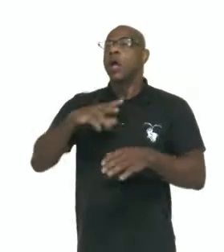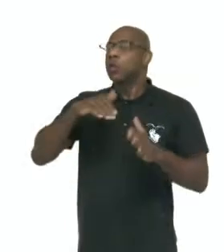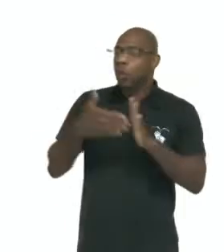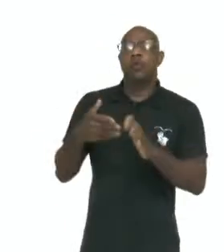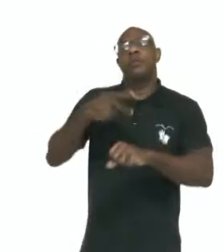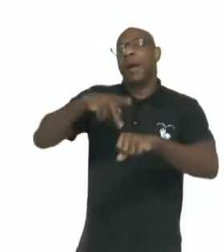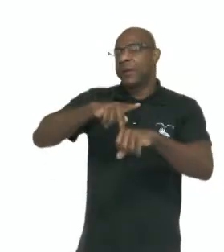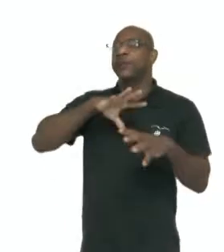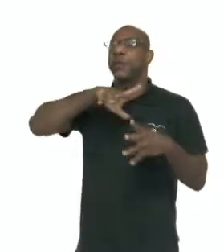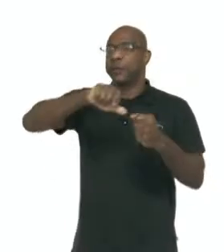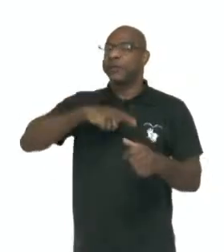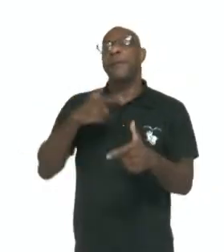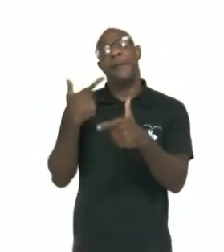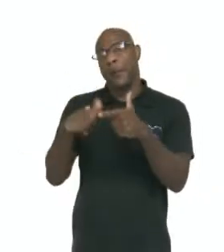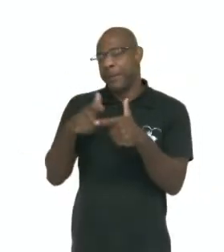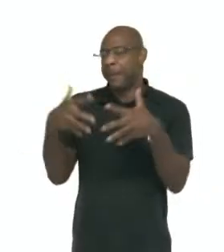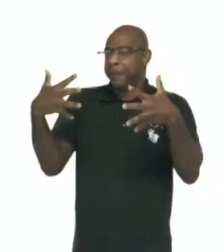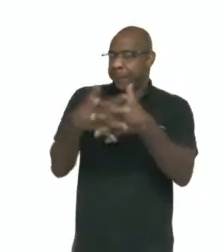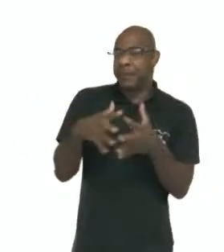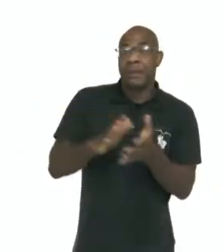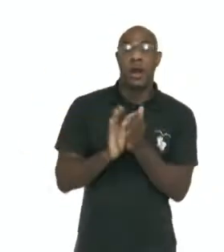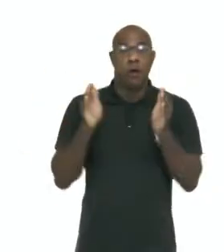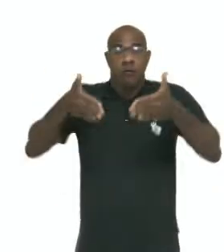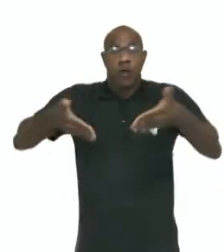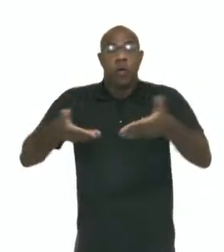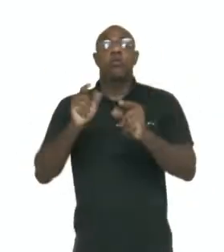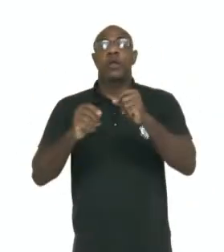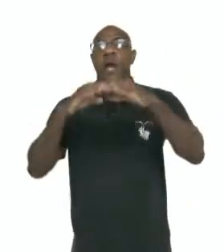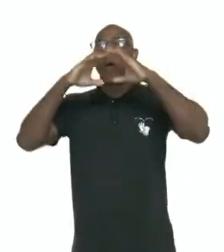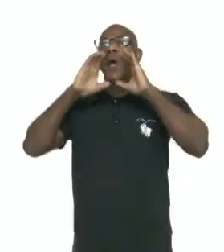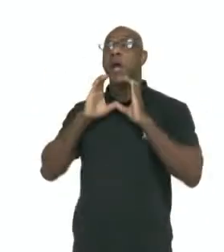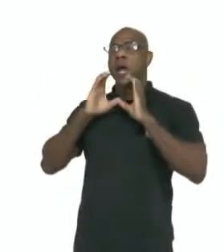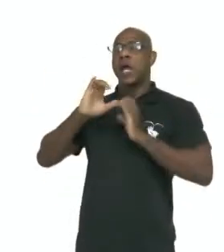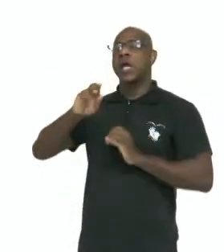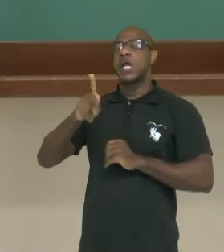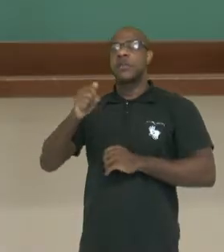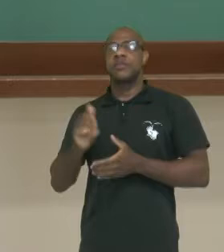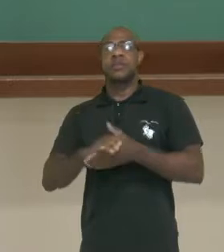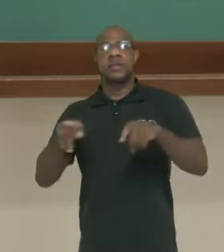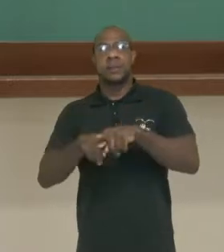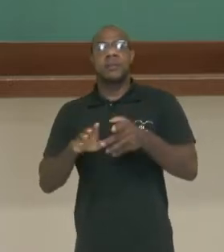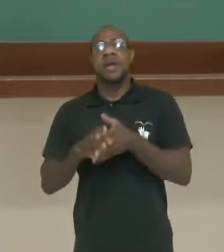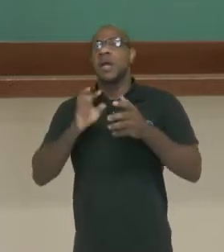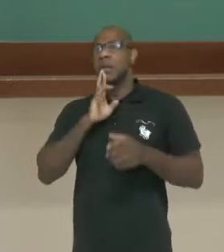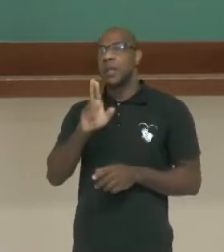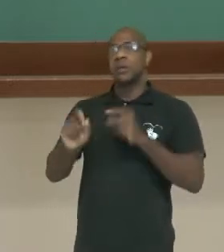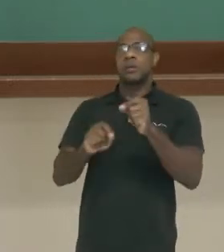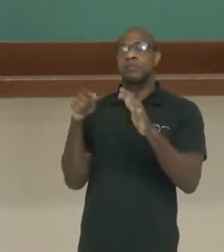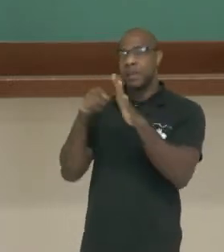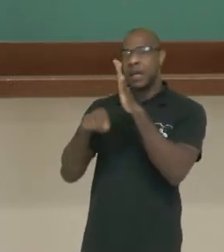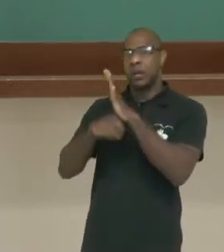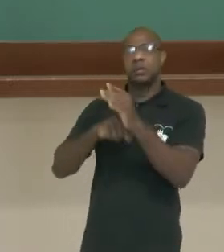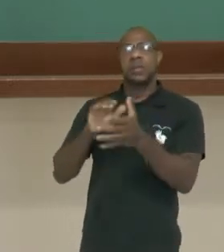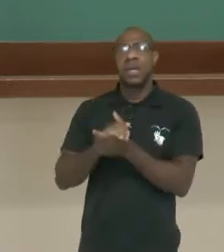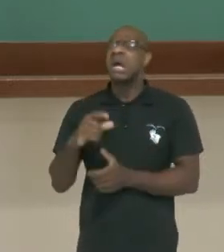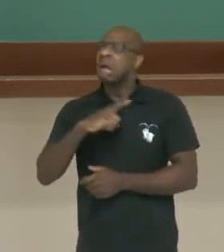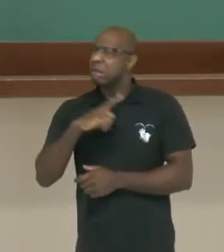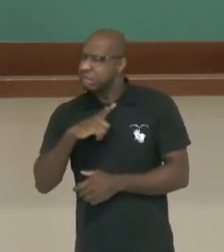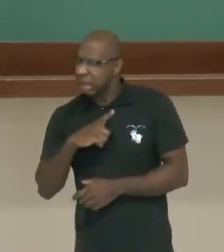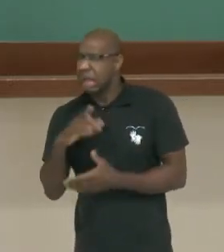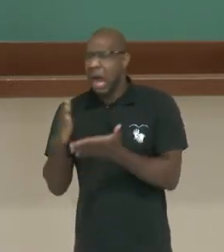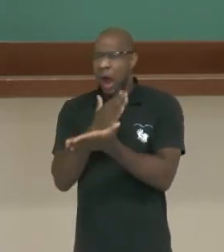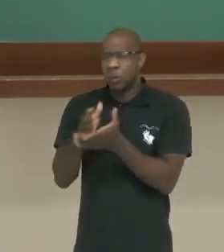do planeta, mas o foco de hoje é China, no qual nós vamos literalmente responder a esse questionamento. Existem